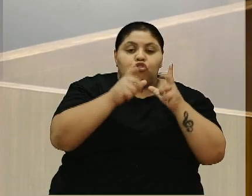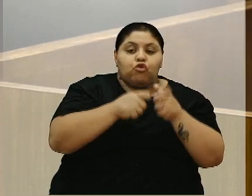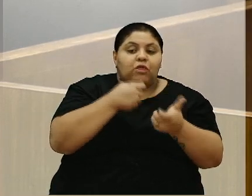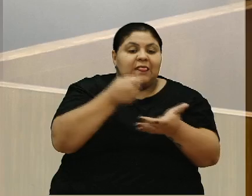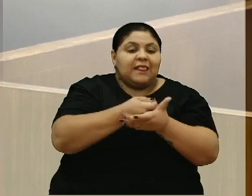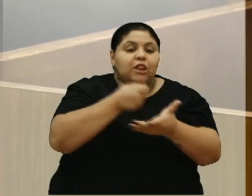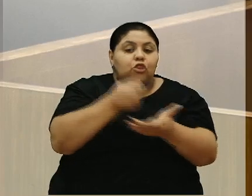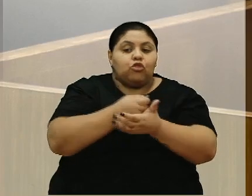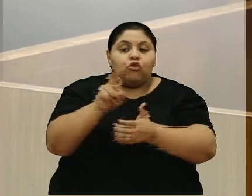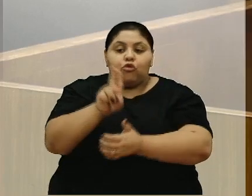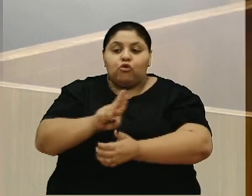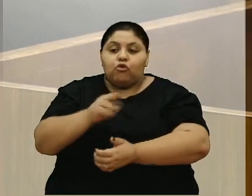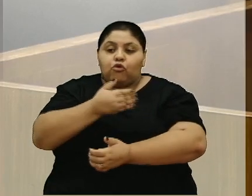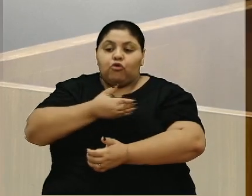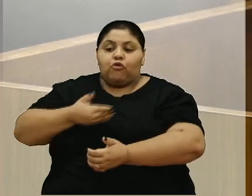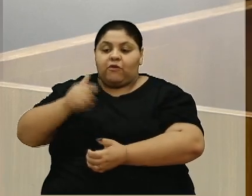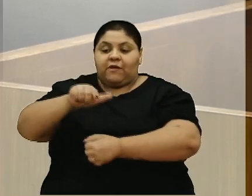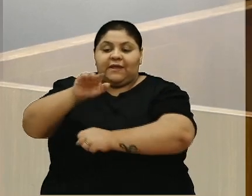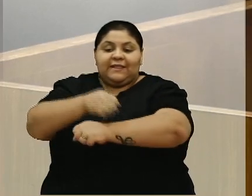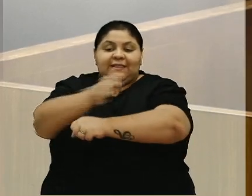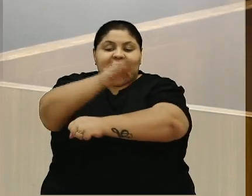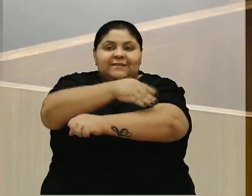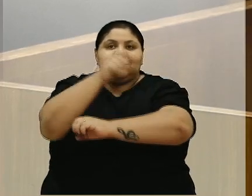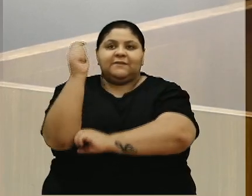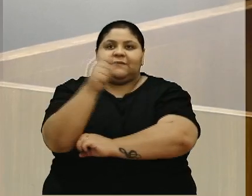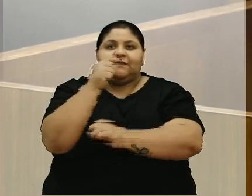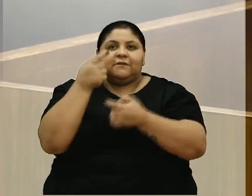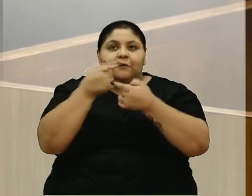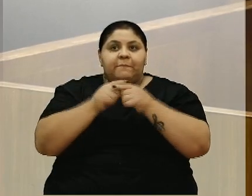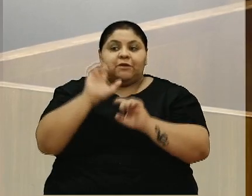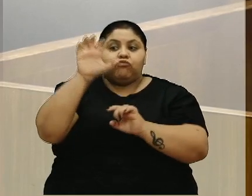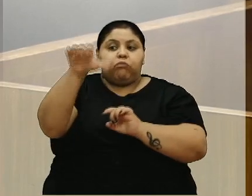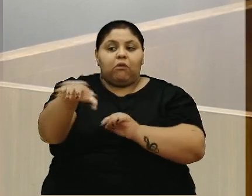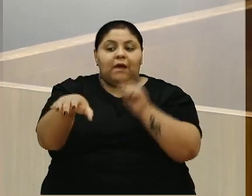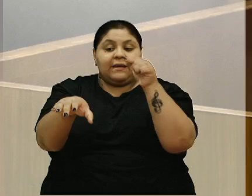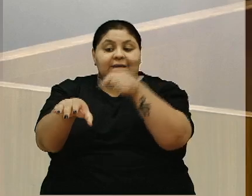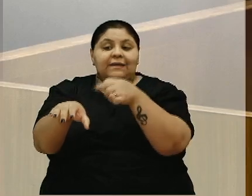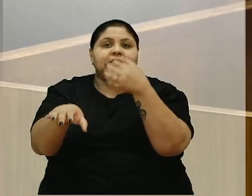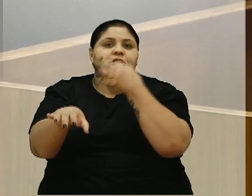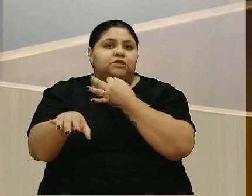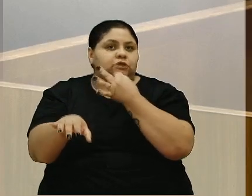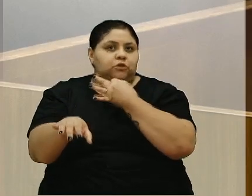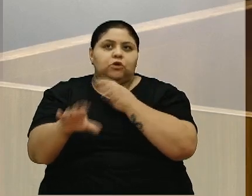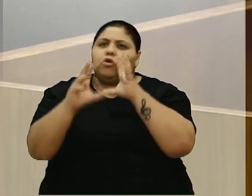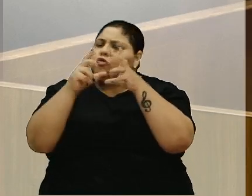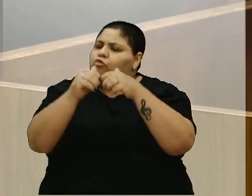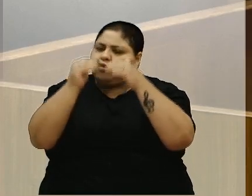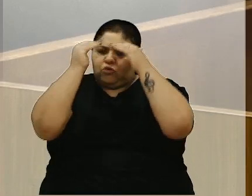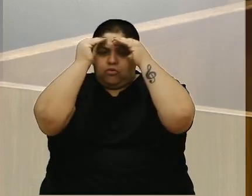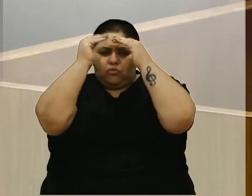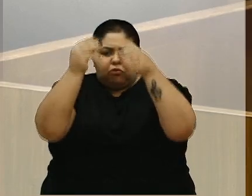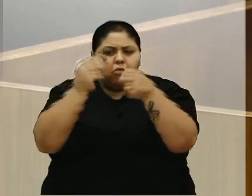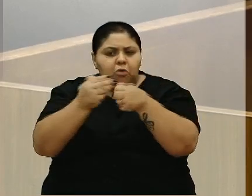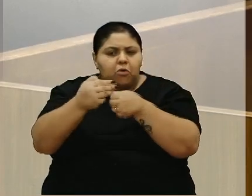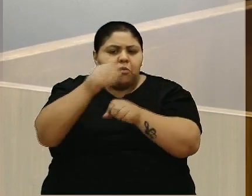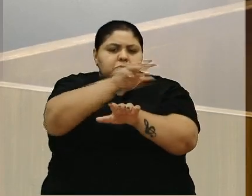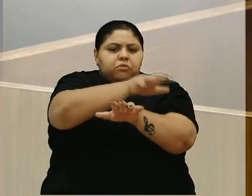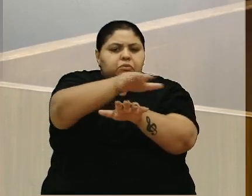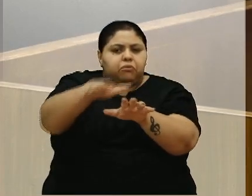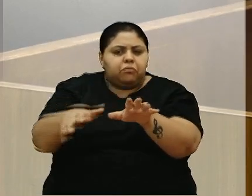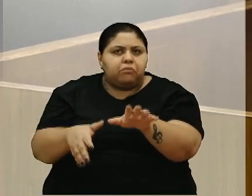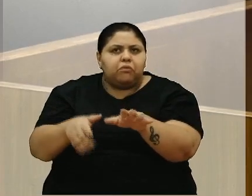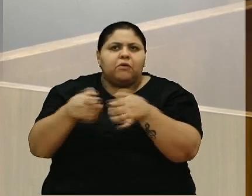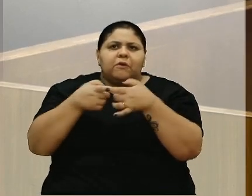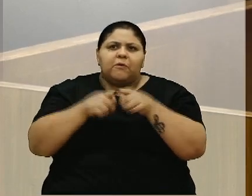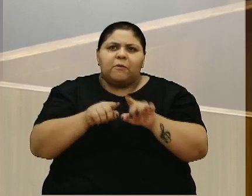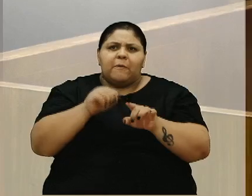universidade pública aqui na Serra Gaúcha, mas com o polo em Caxias do Sul. Com todo o respeito a municípios vizinhos, mas 500